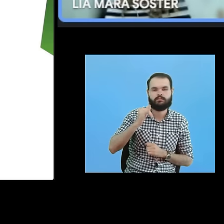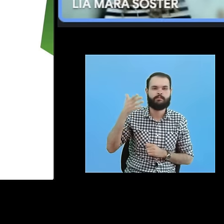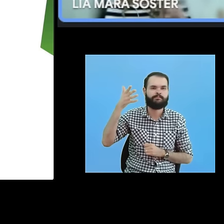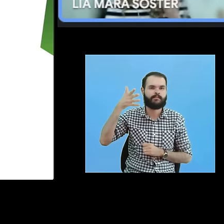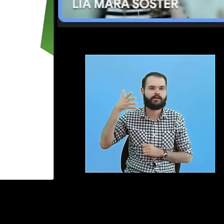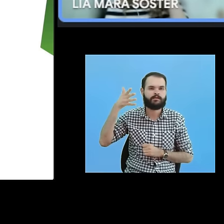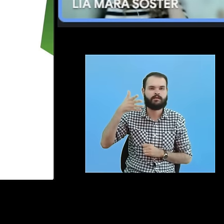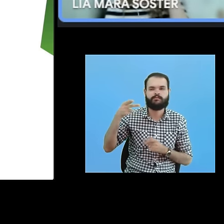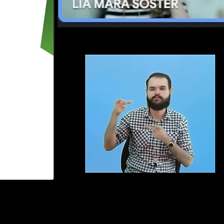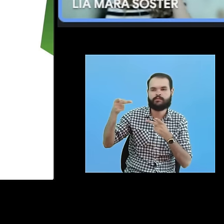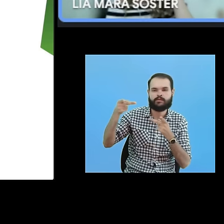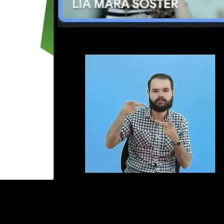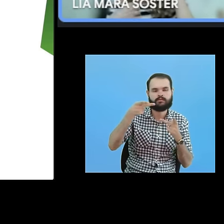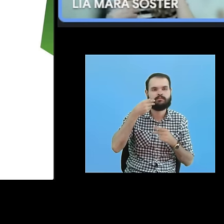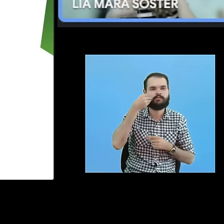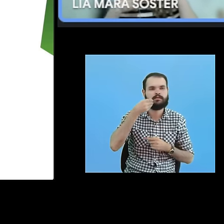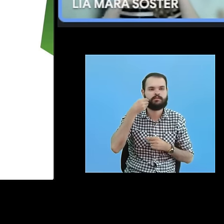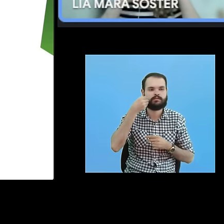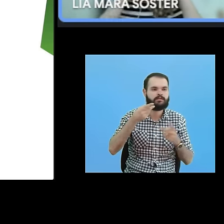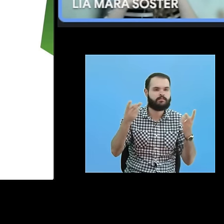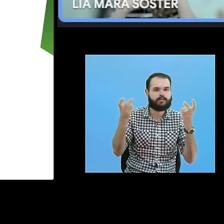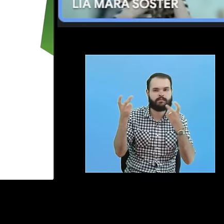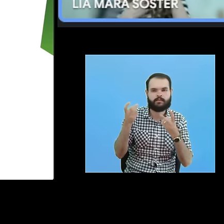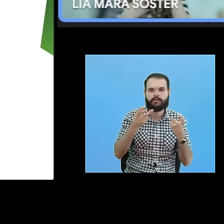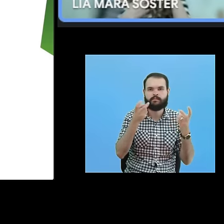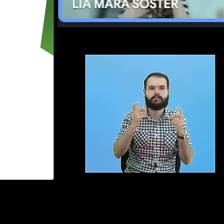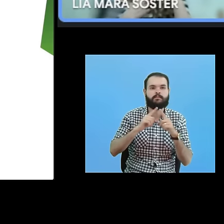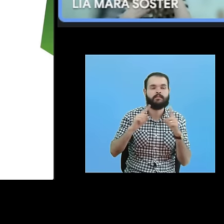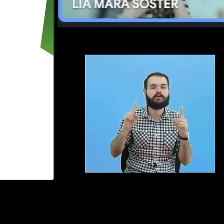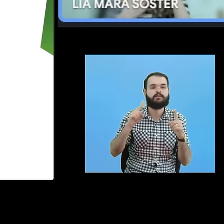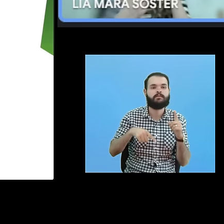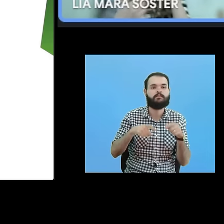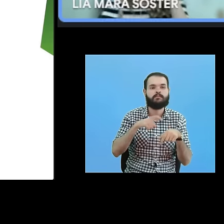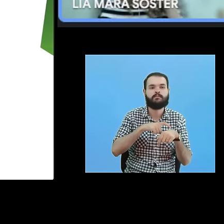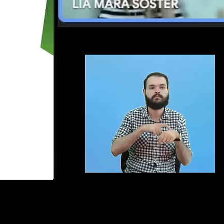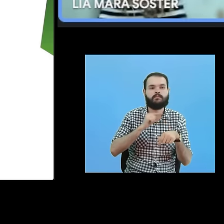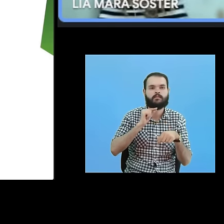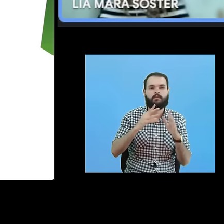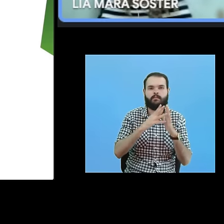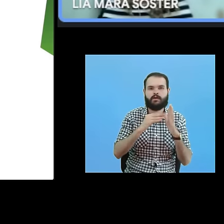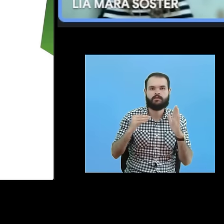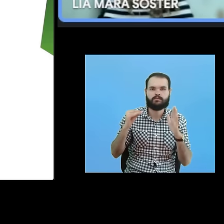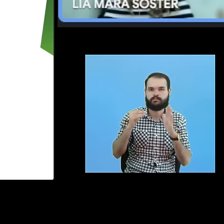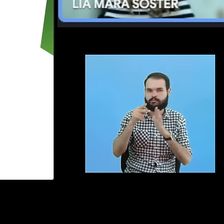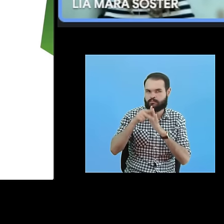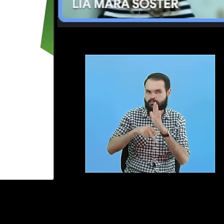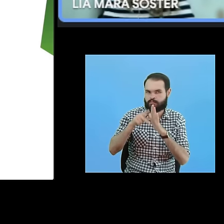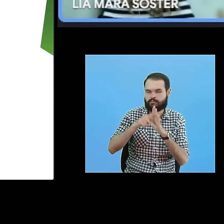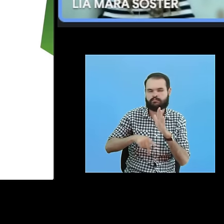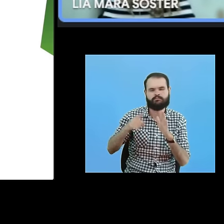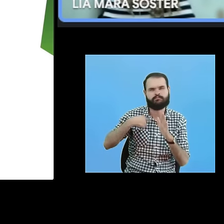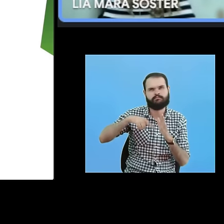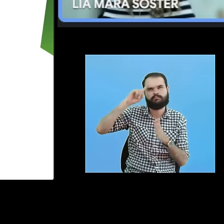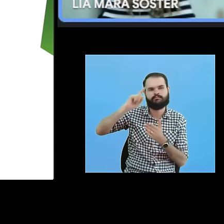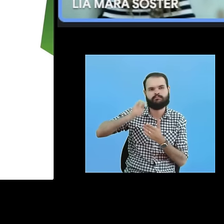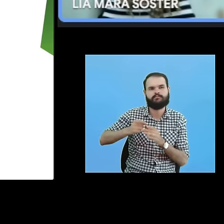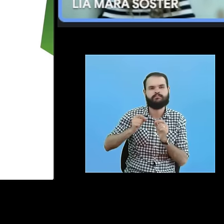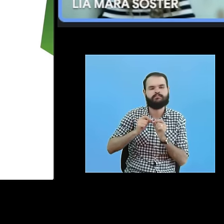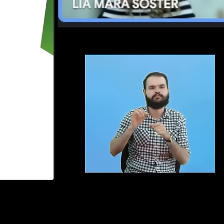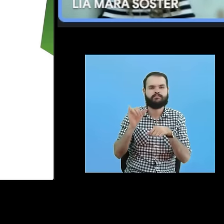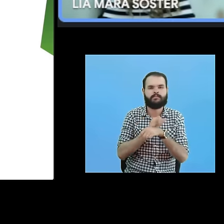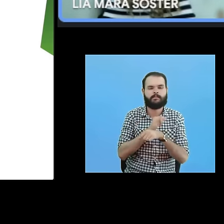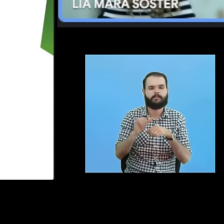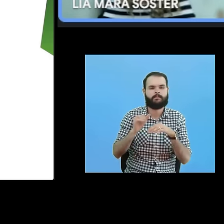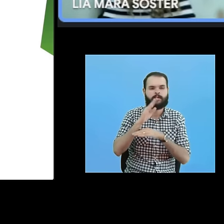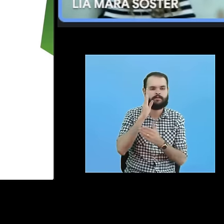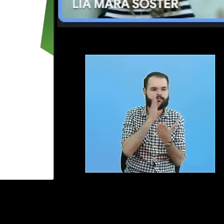palestras, visitas, experiências sensoriais, mas com o modelo de projetos, a gente acabou fazendo estratégias